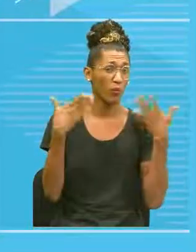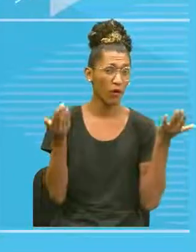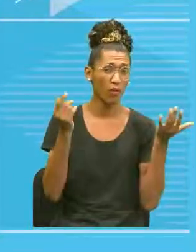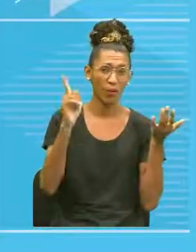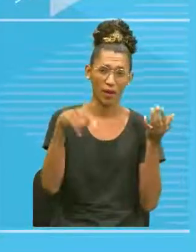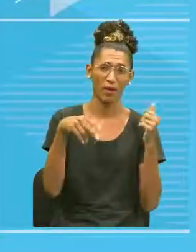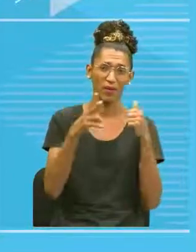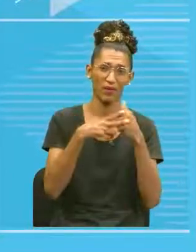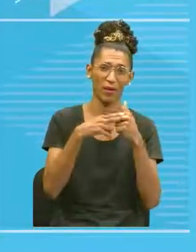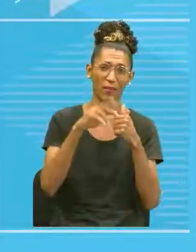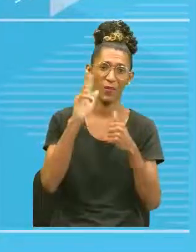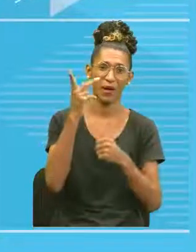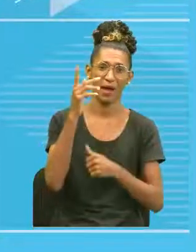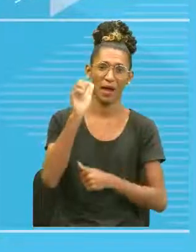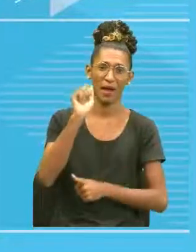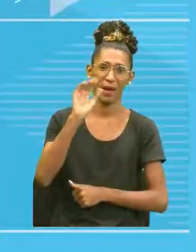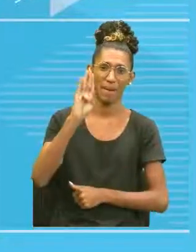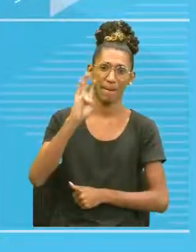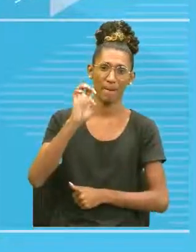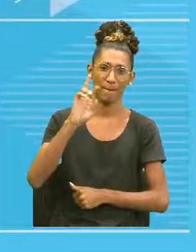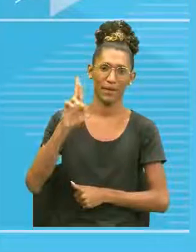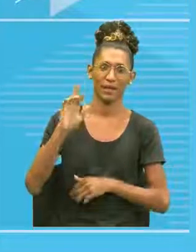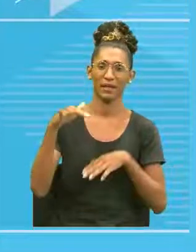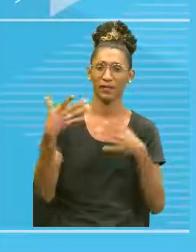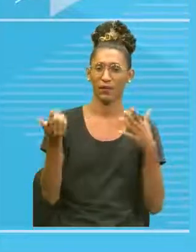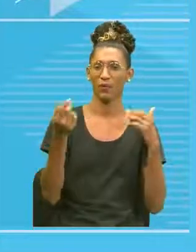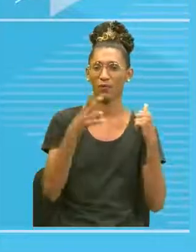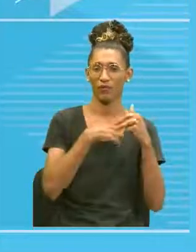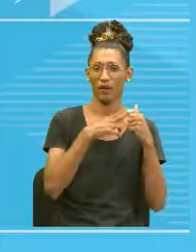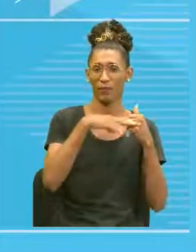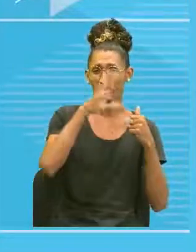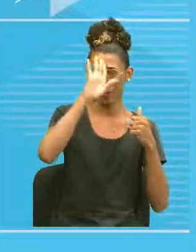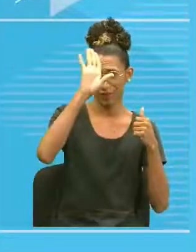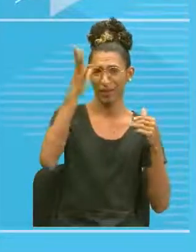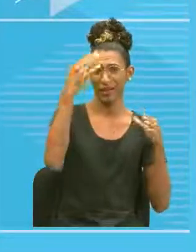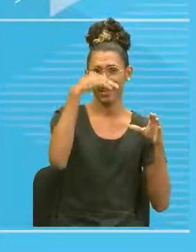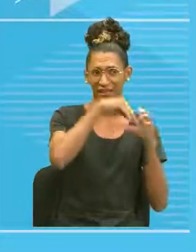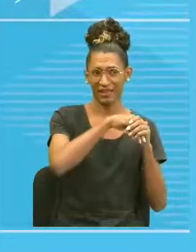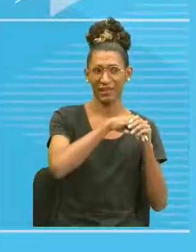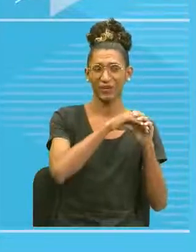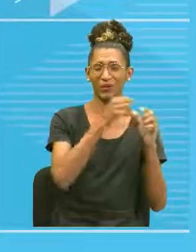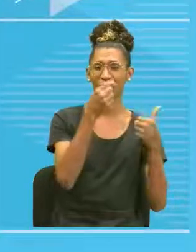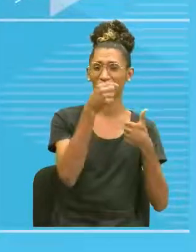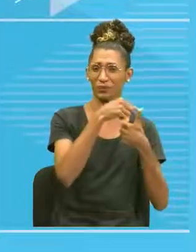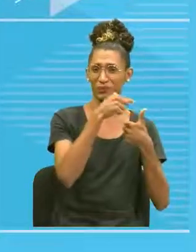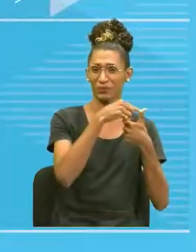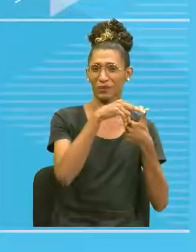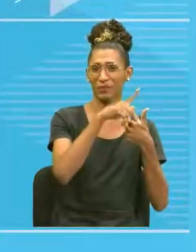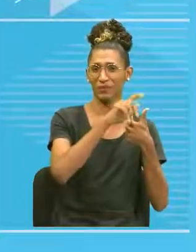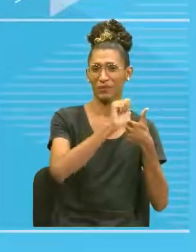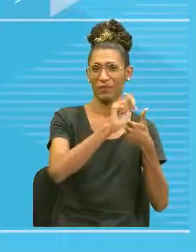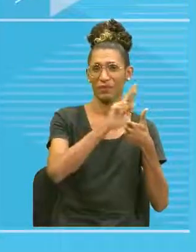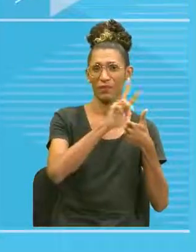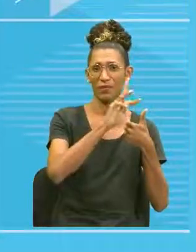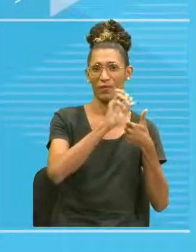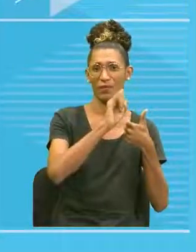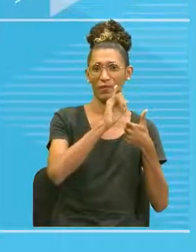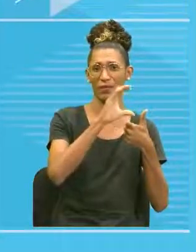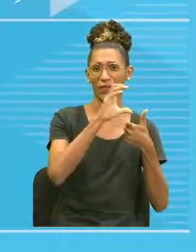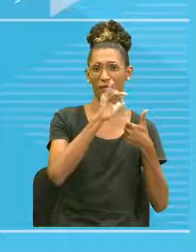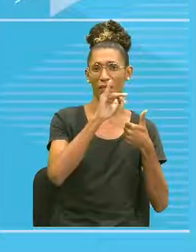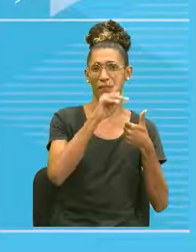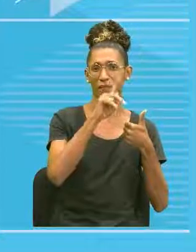haver o verbo principal ele fica no particípio o particípio por sua vez é uma